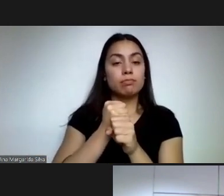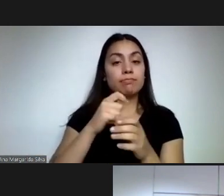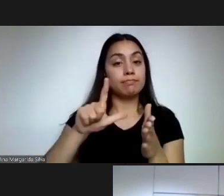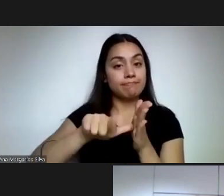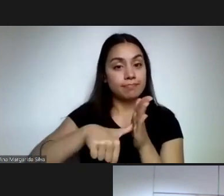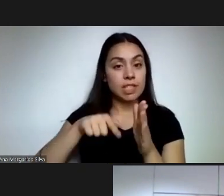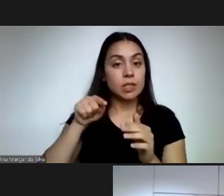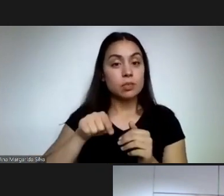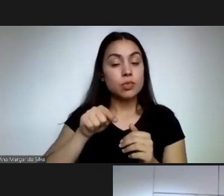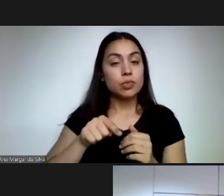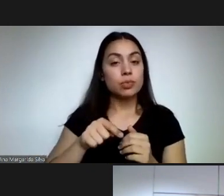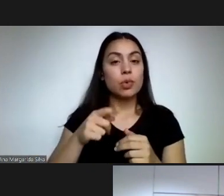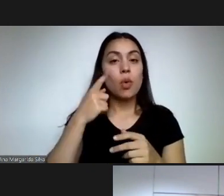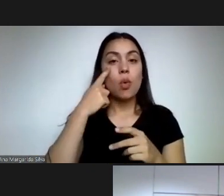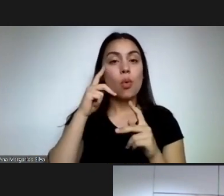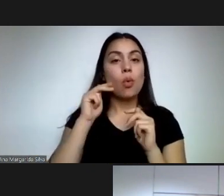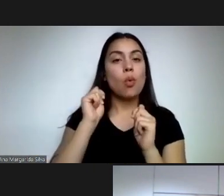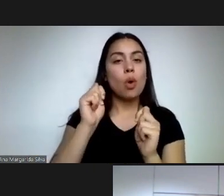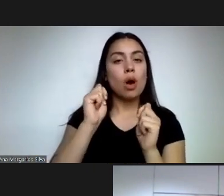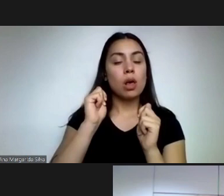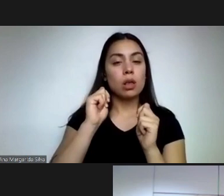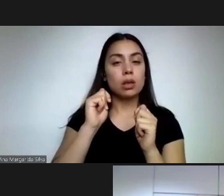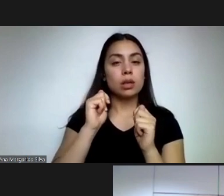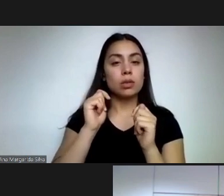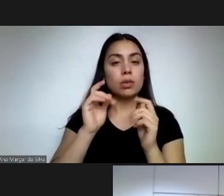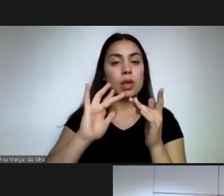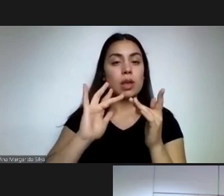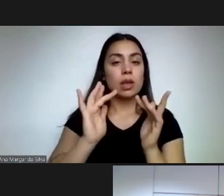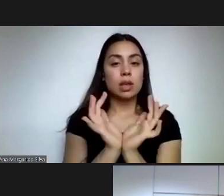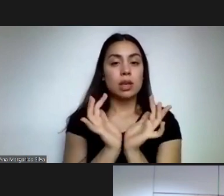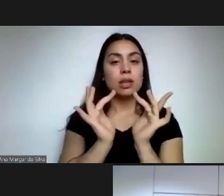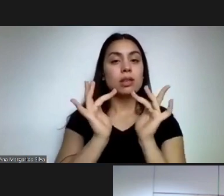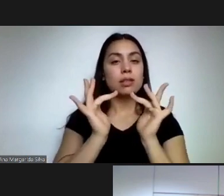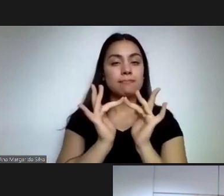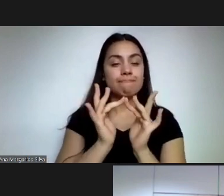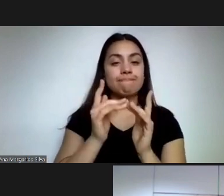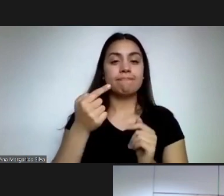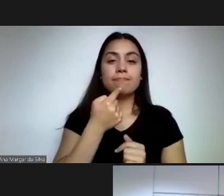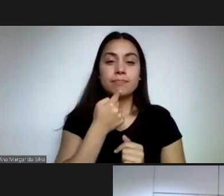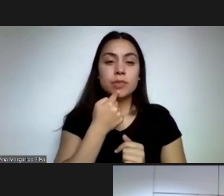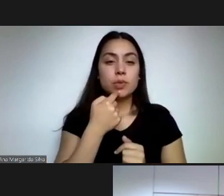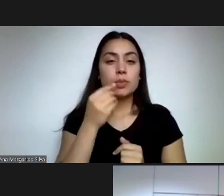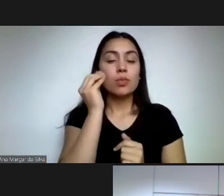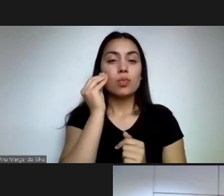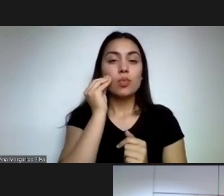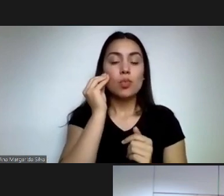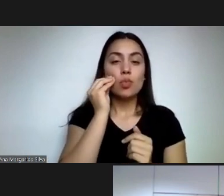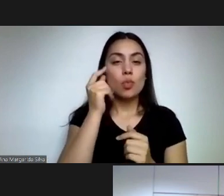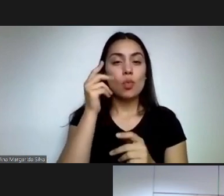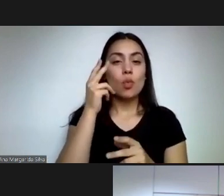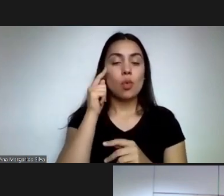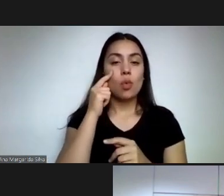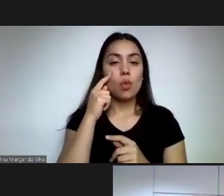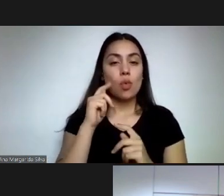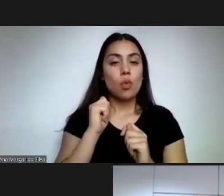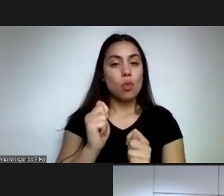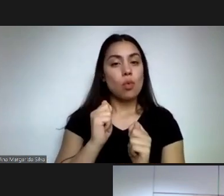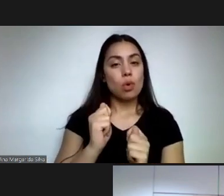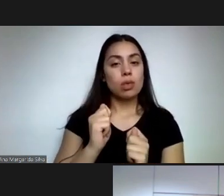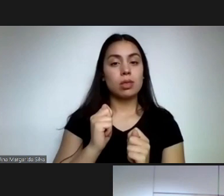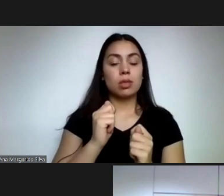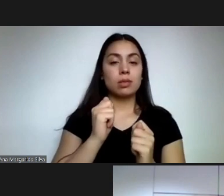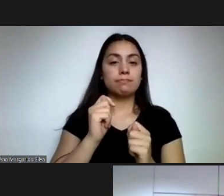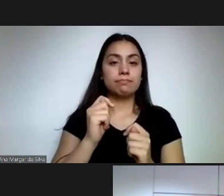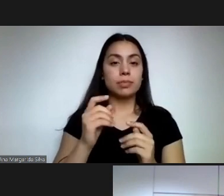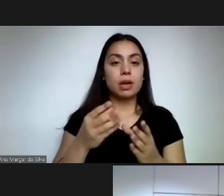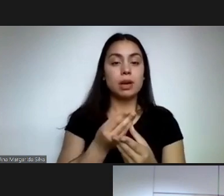ódio online, portanto, combater o discurso do ódio online através de diferentes ações de capacitação e através da criação